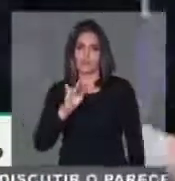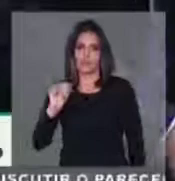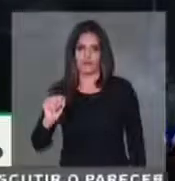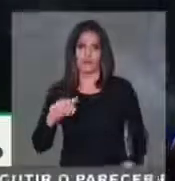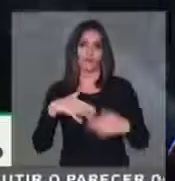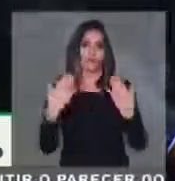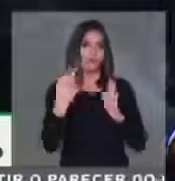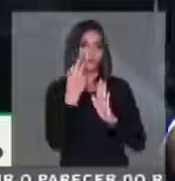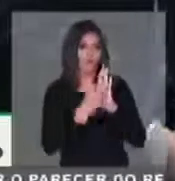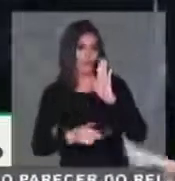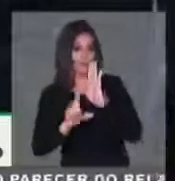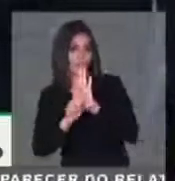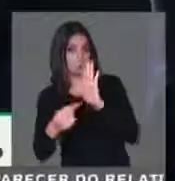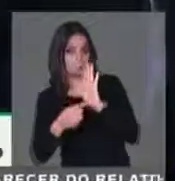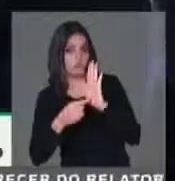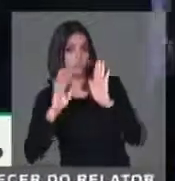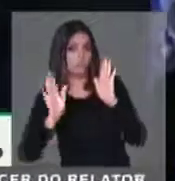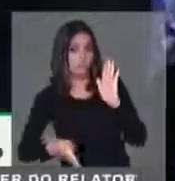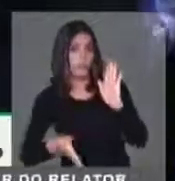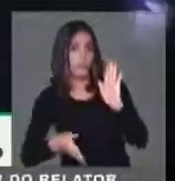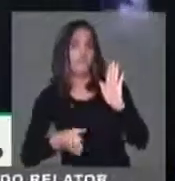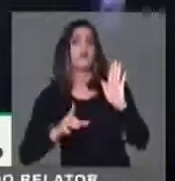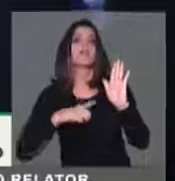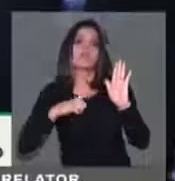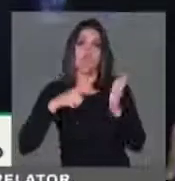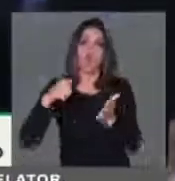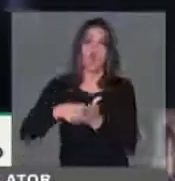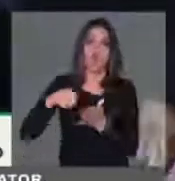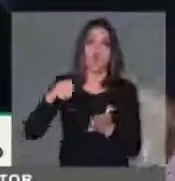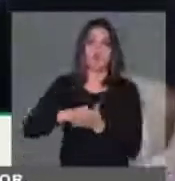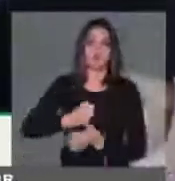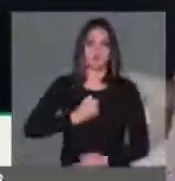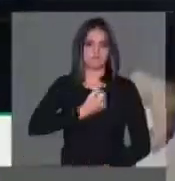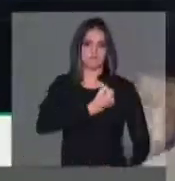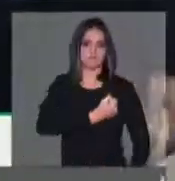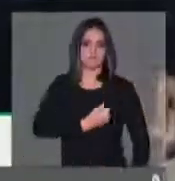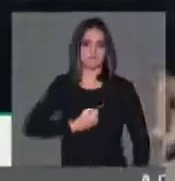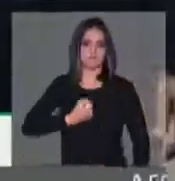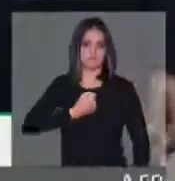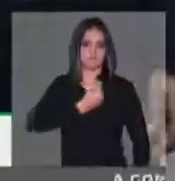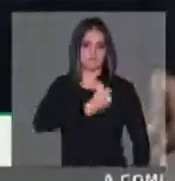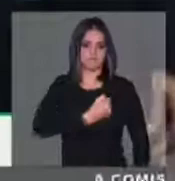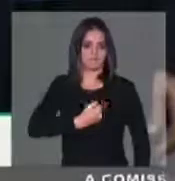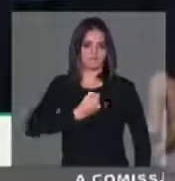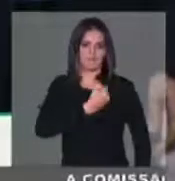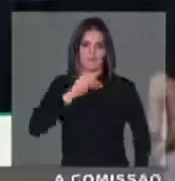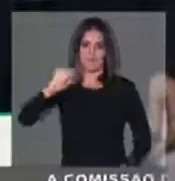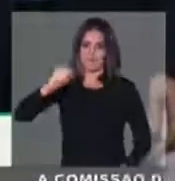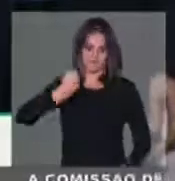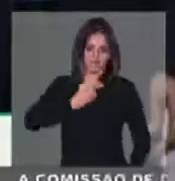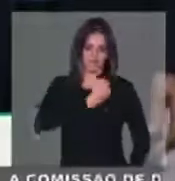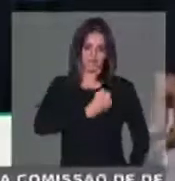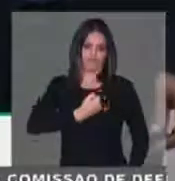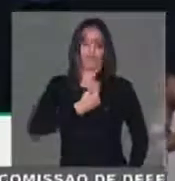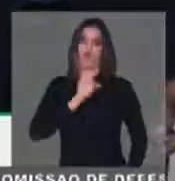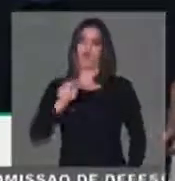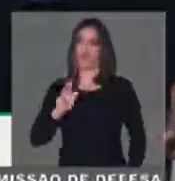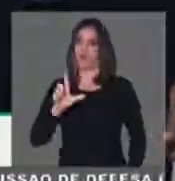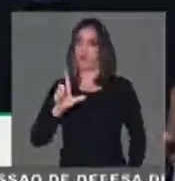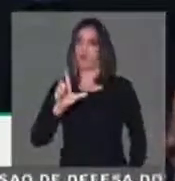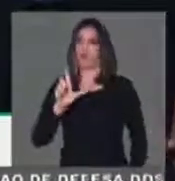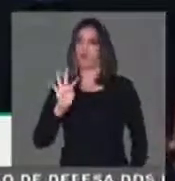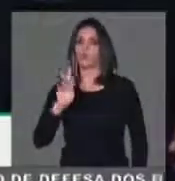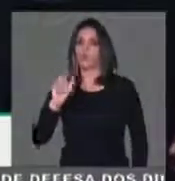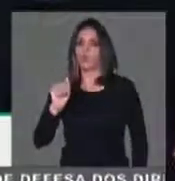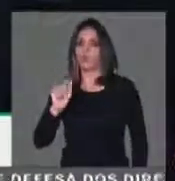este projeto de lei haverá a obrigatoriedade do exame de ultrassonografia para detecção e tratamento